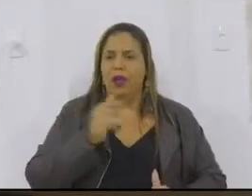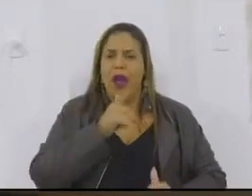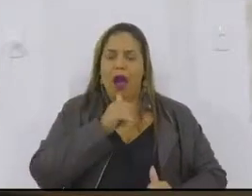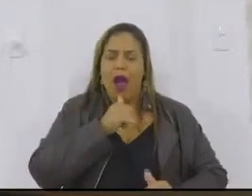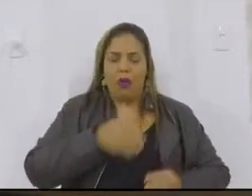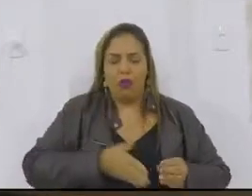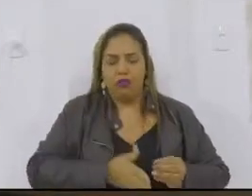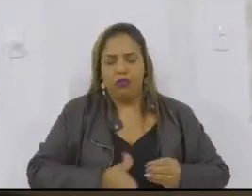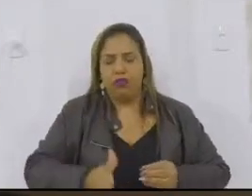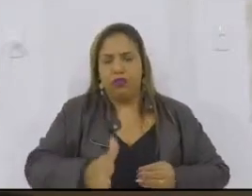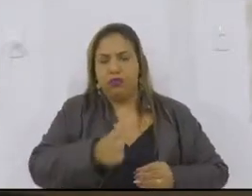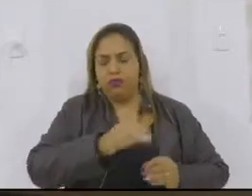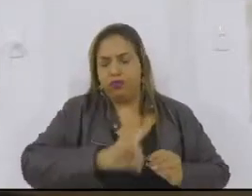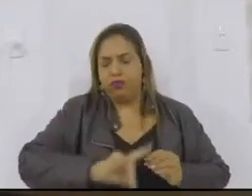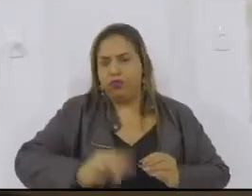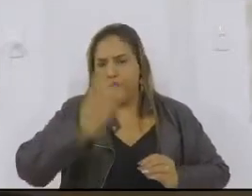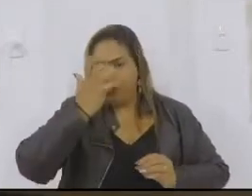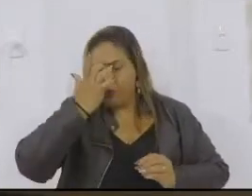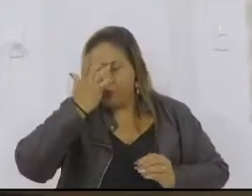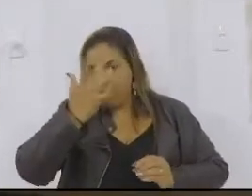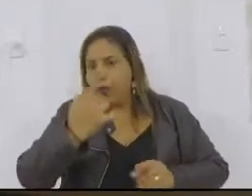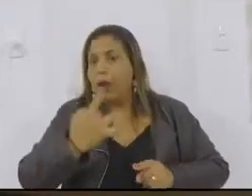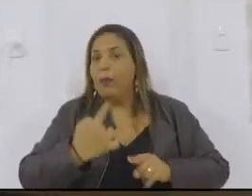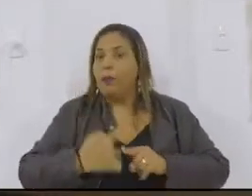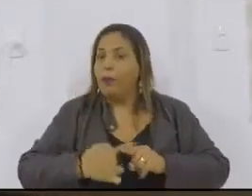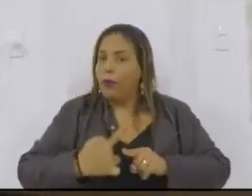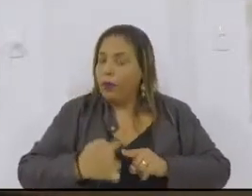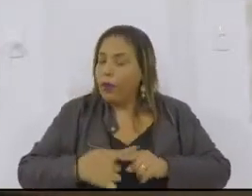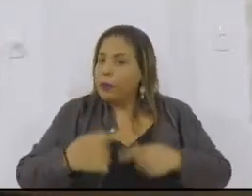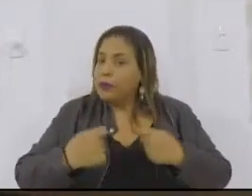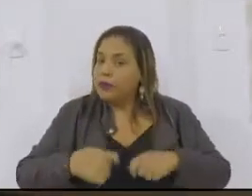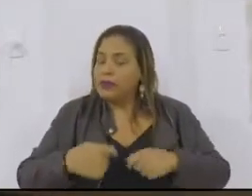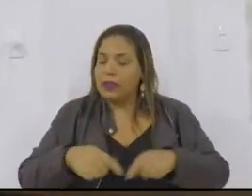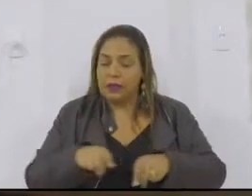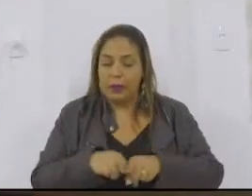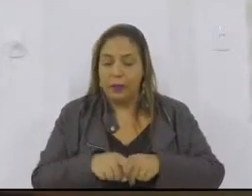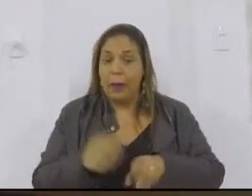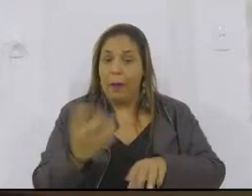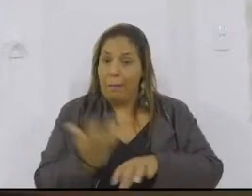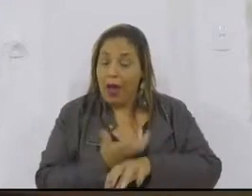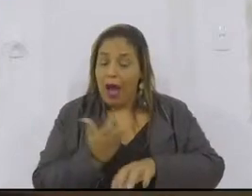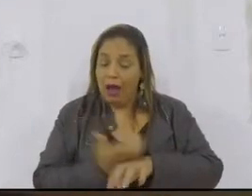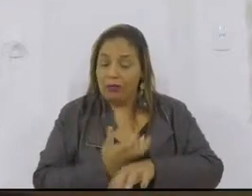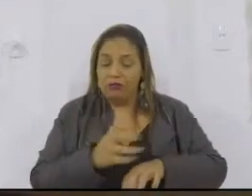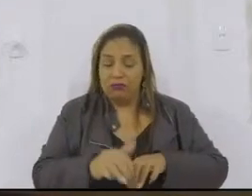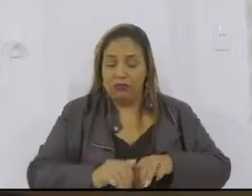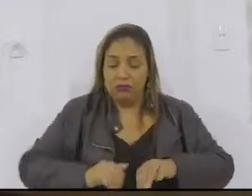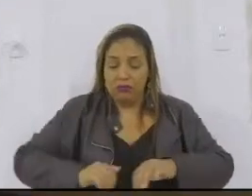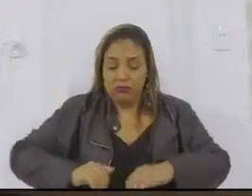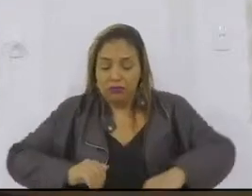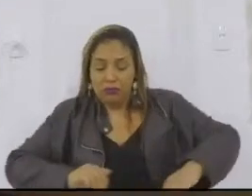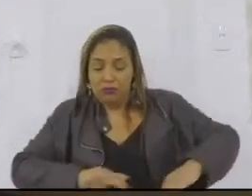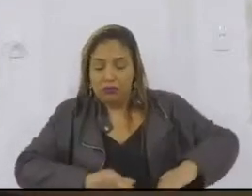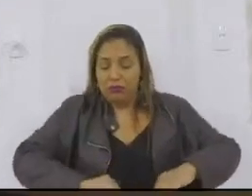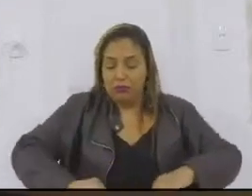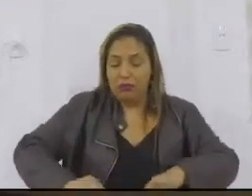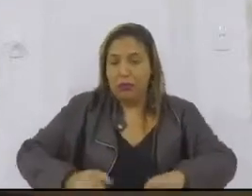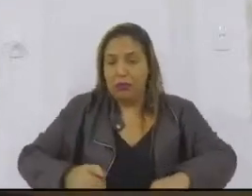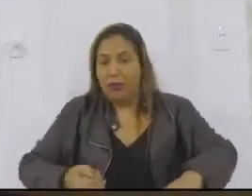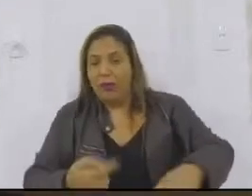com urgência. Além de limpar com máquina, é preciso também roçar algumas partes onde esta não consegue